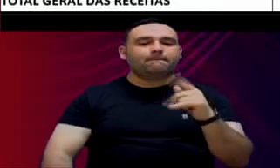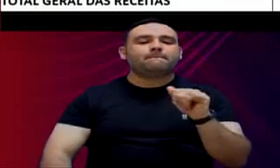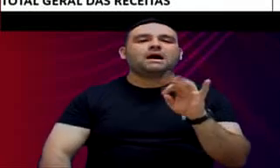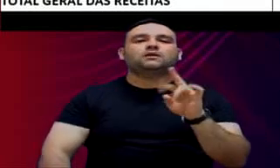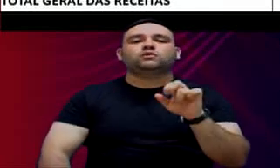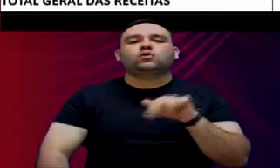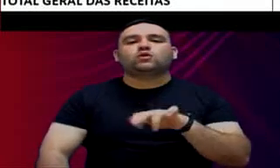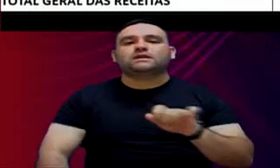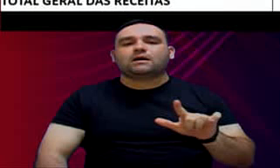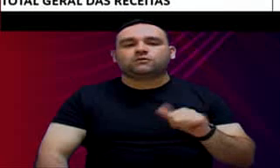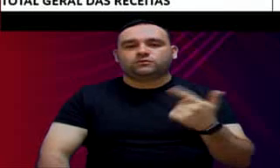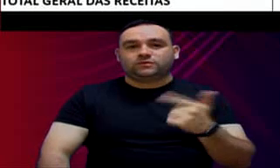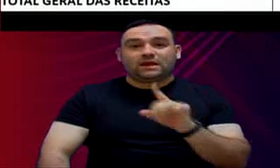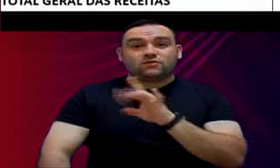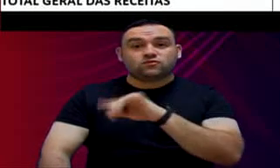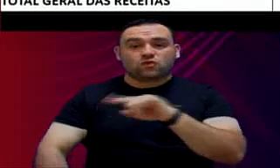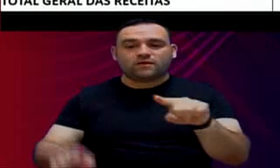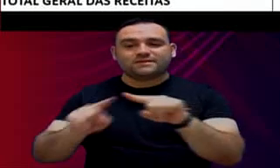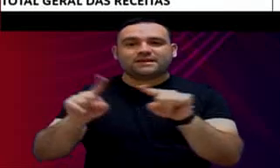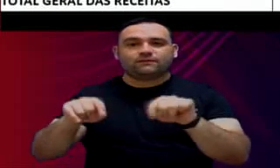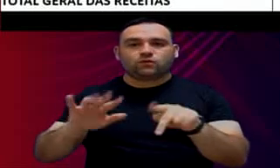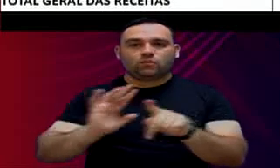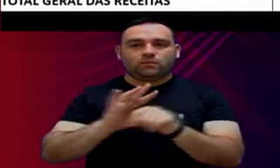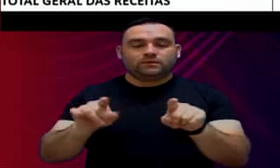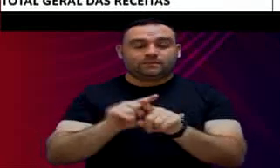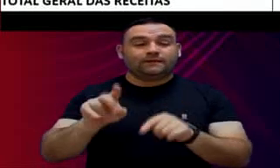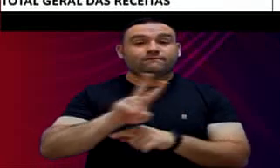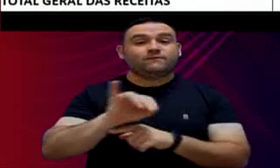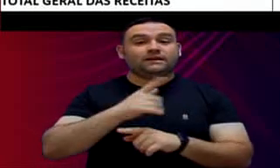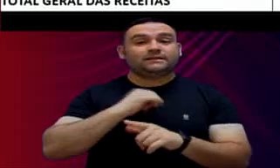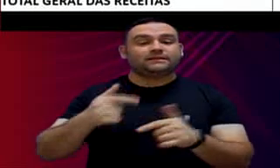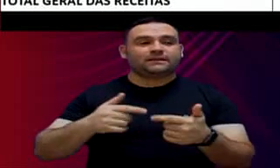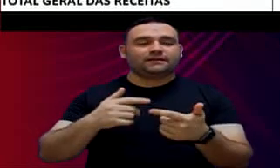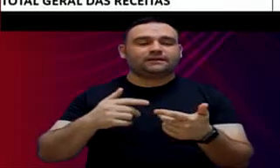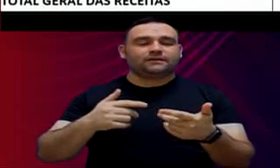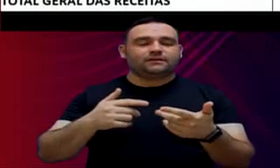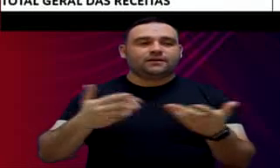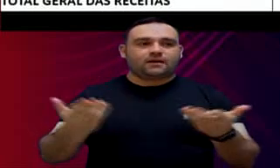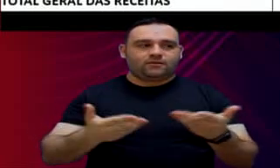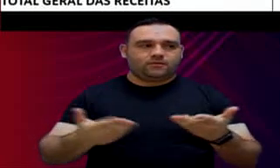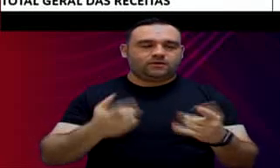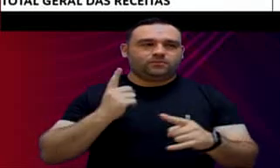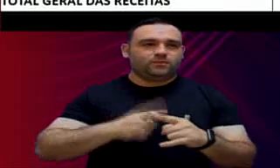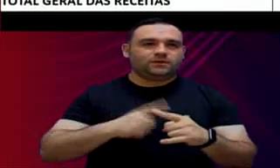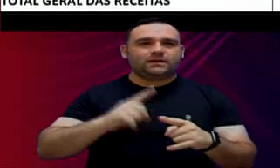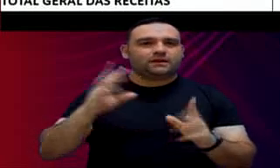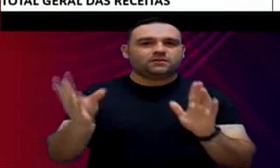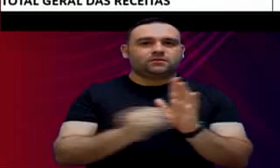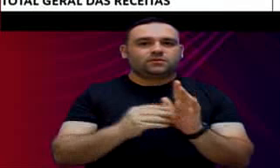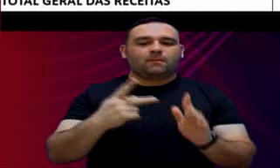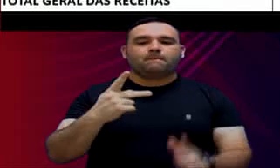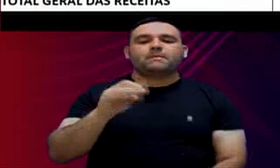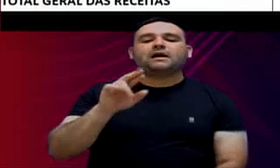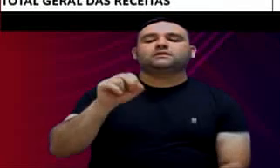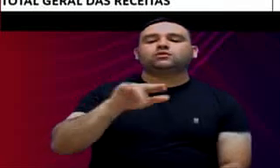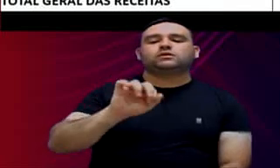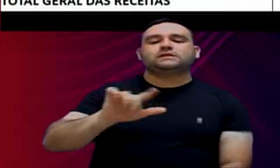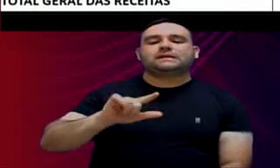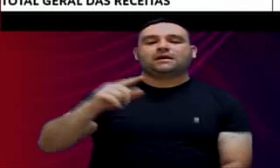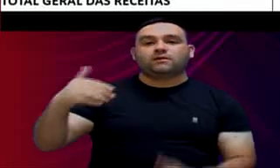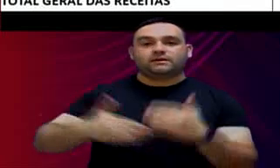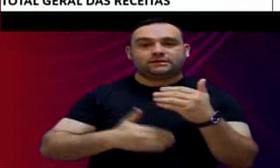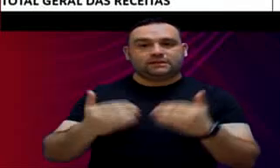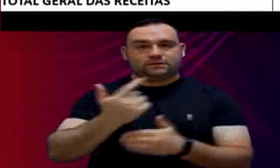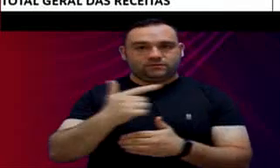patronal Então nós vamos falar só da parte do servidor haverá um descolamento por conta ele não constar o patronal nos próximos